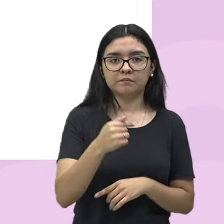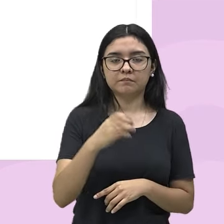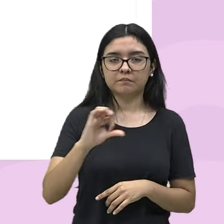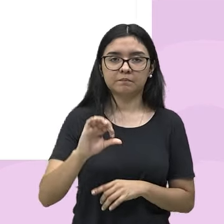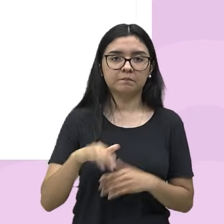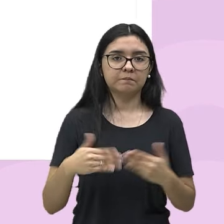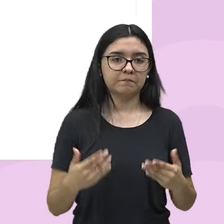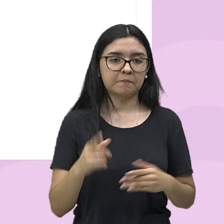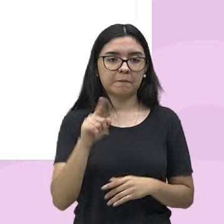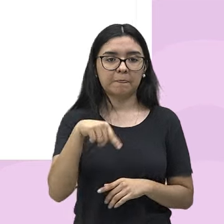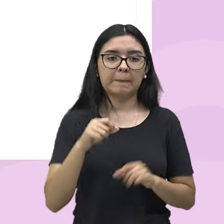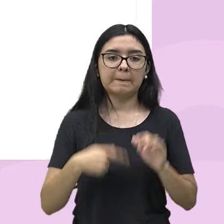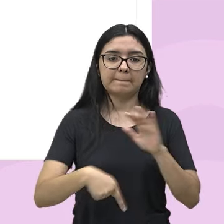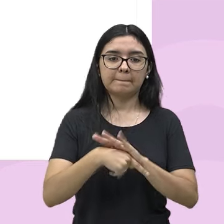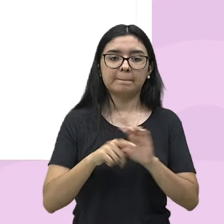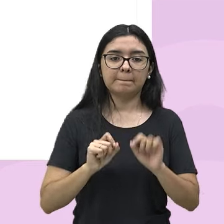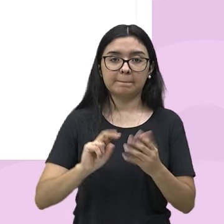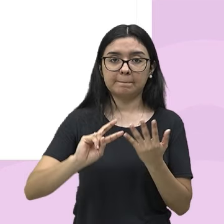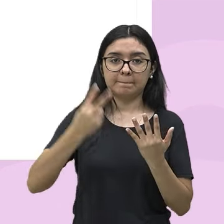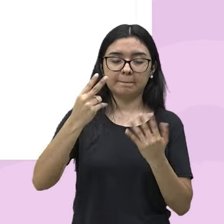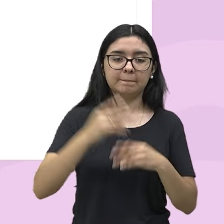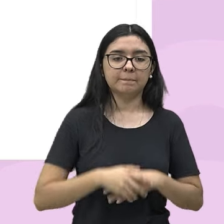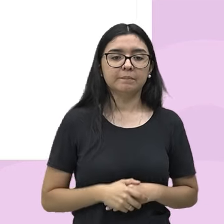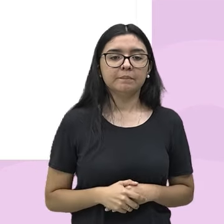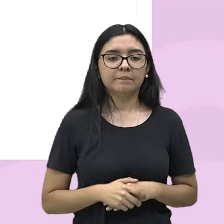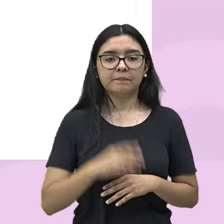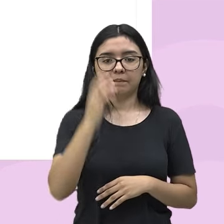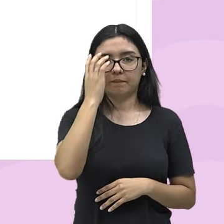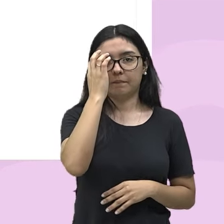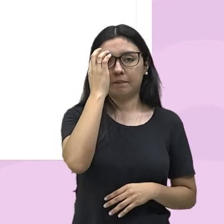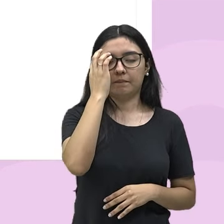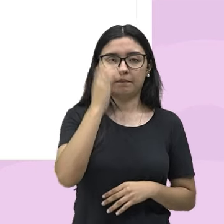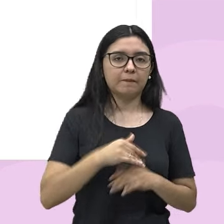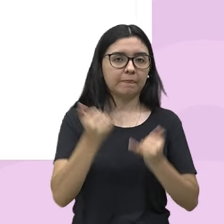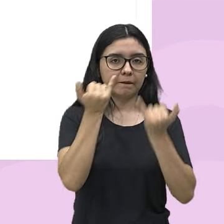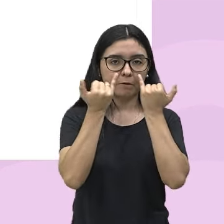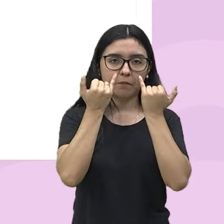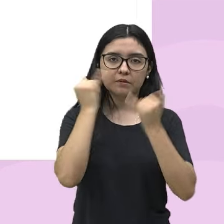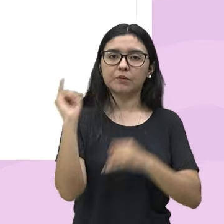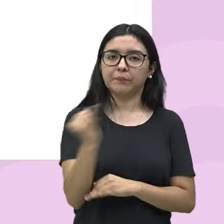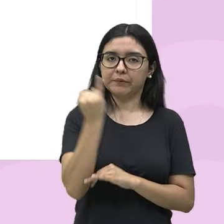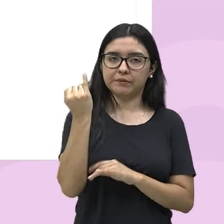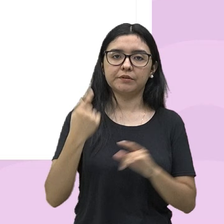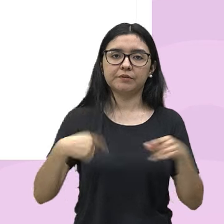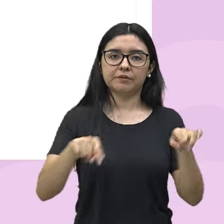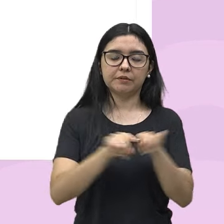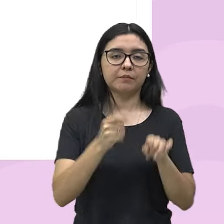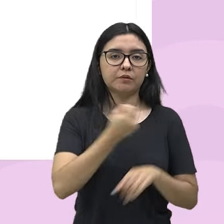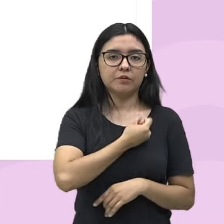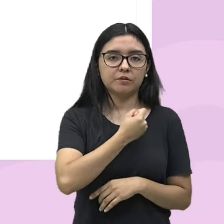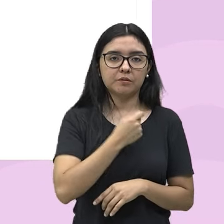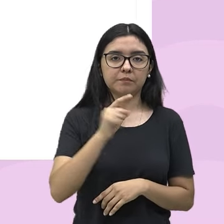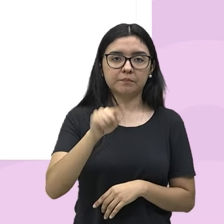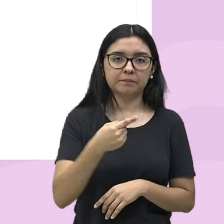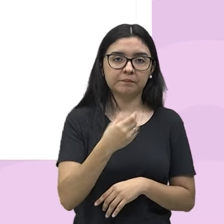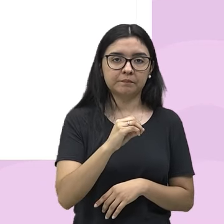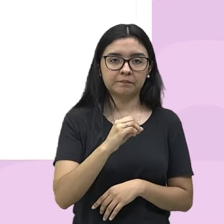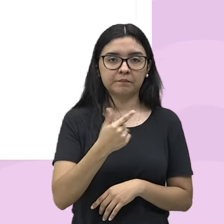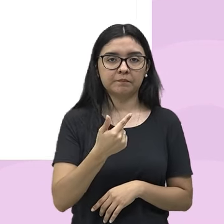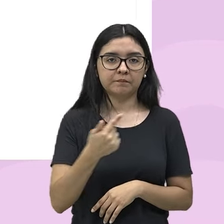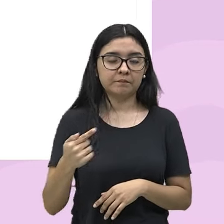Isso em forma de potência. Bom, pessoal, a calculadora ainda nos diz o seguinte, olha só, informação bastante relevante. Ó. O número 1027 é um número